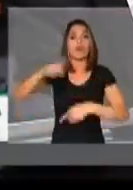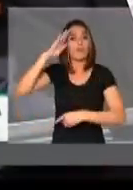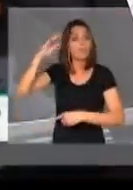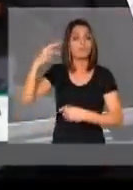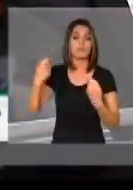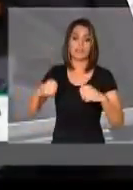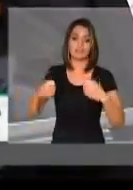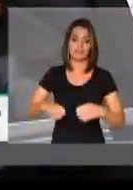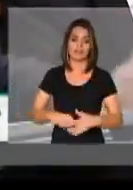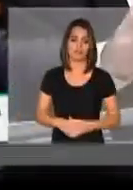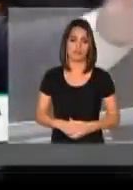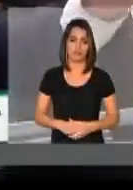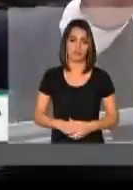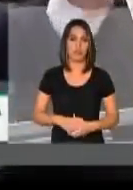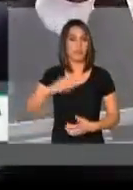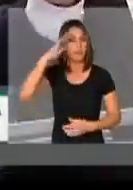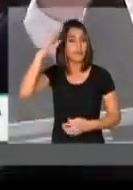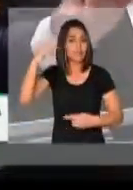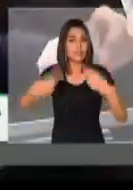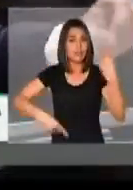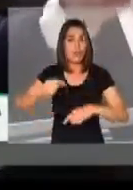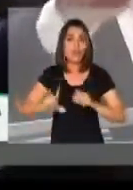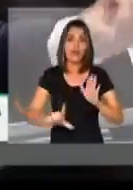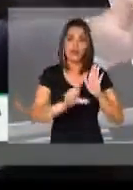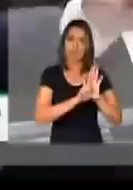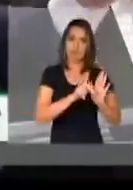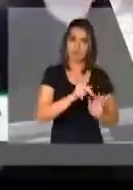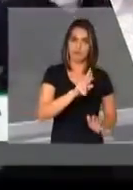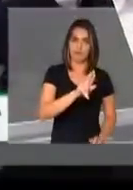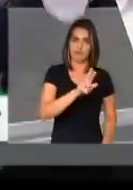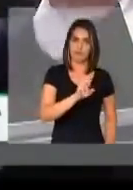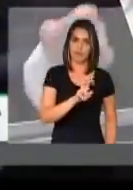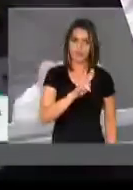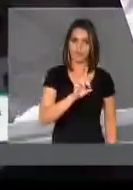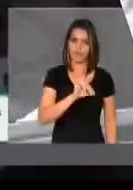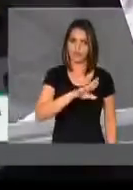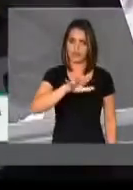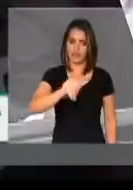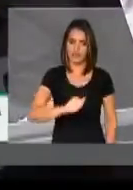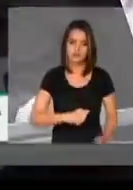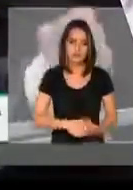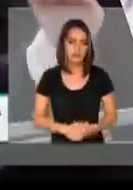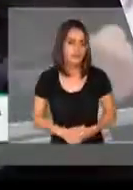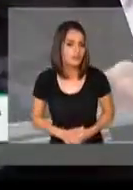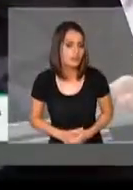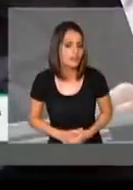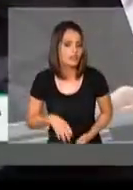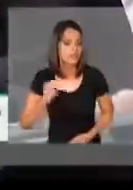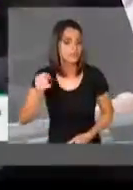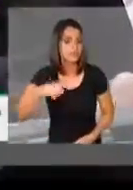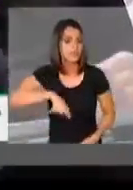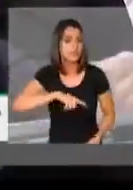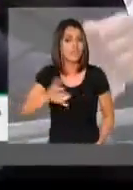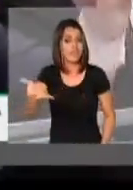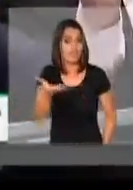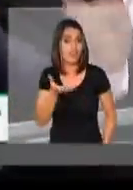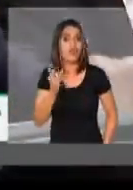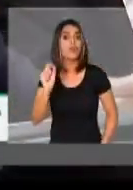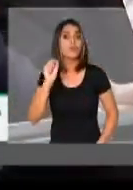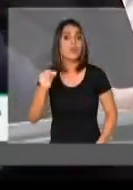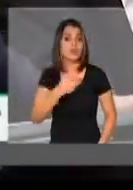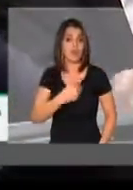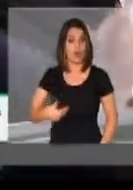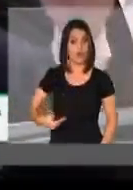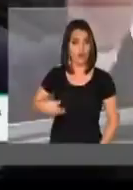que tem nesse parlamento. O grande debate da reforma da Previdência é um debate de concepção de Estado. Se nós queremos que o Estado